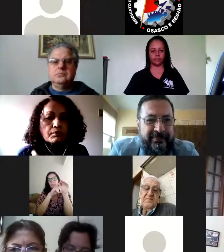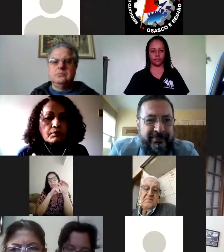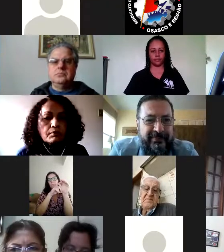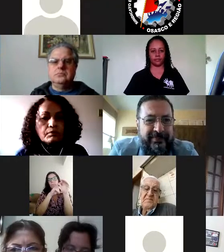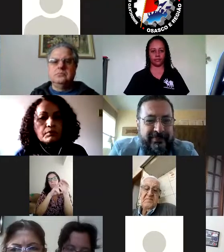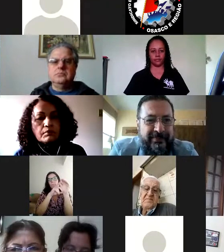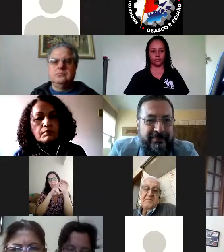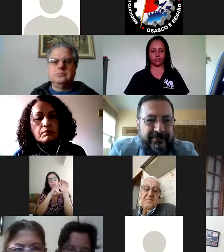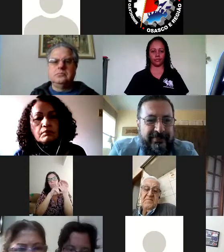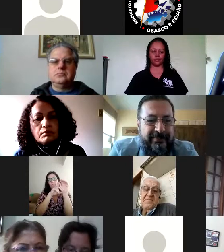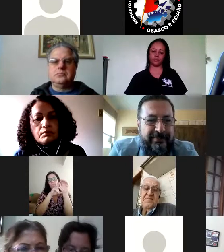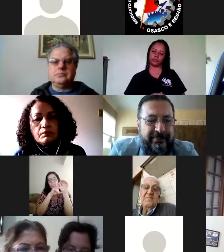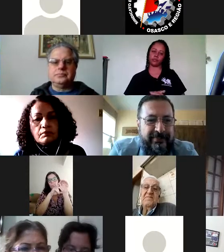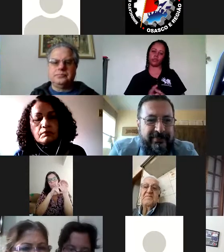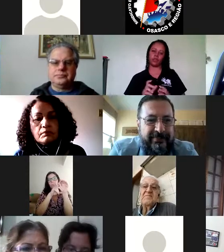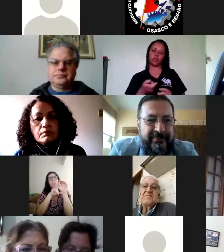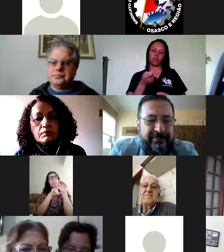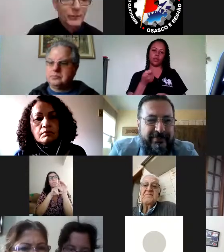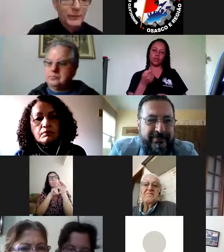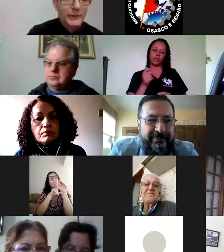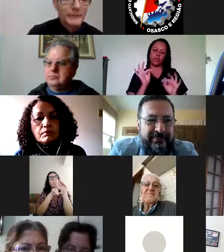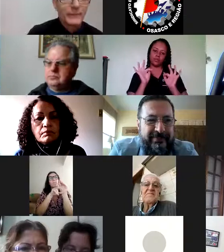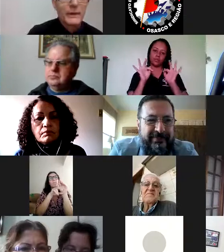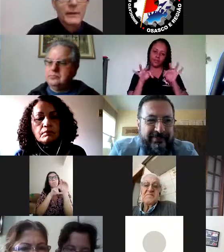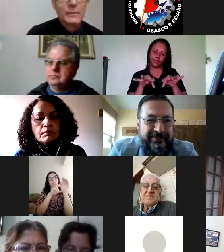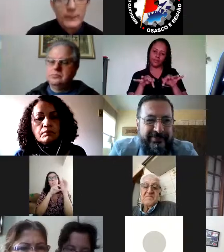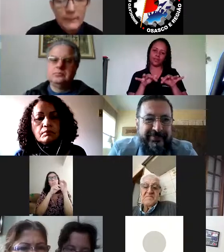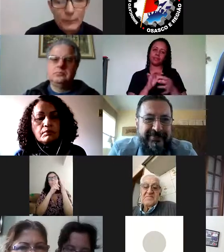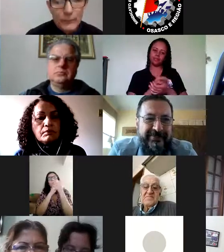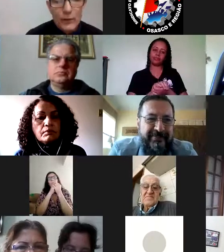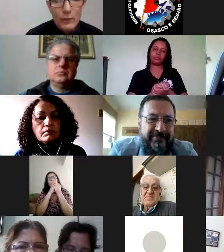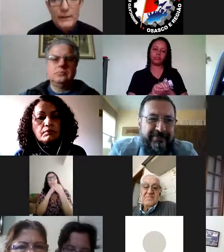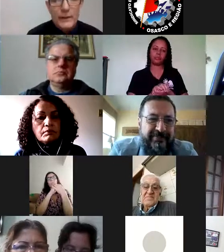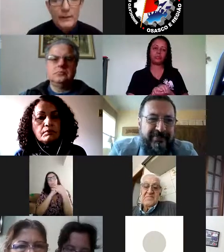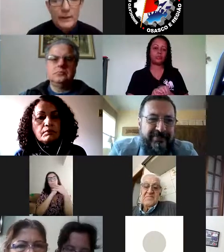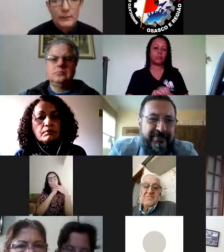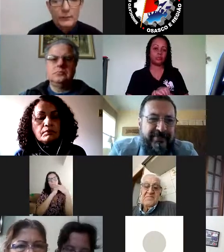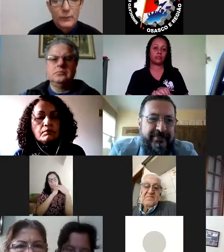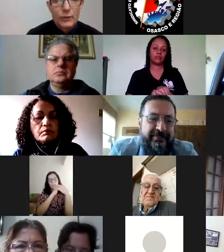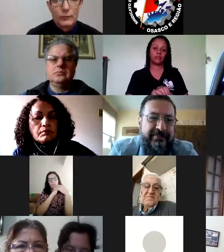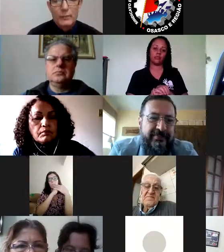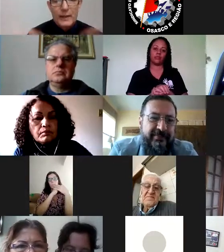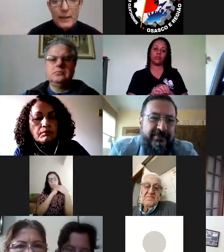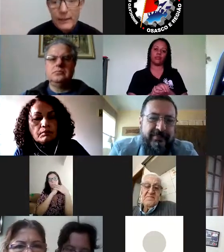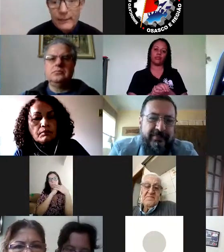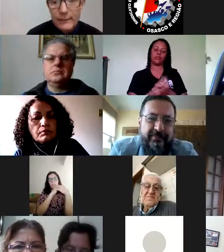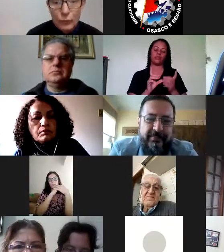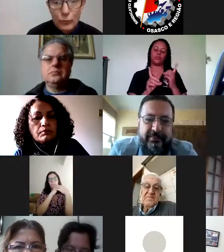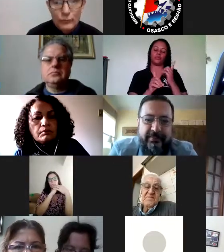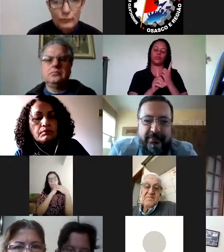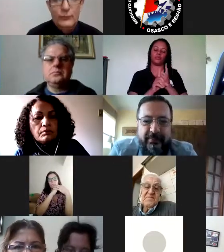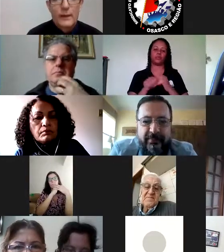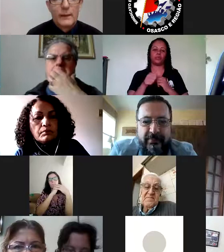agora nós já estamos nos final. Caramba, eu estou ruim aqui. Nós estamos nos finalmente aqui do encontro. Primeiro,